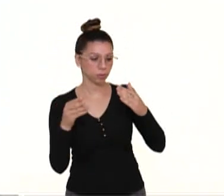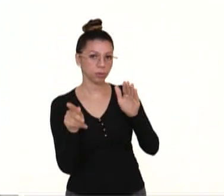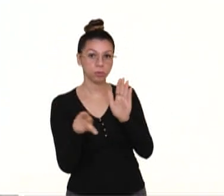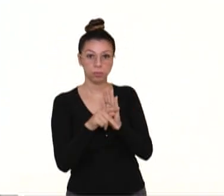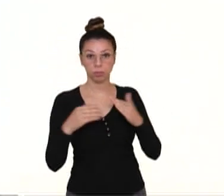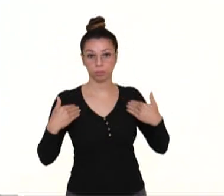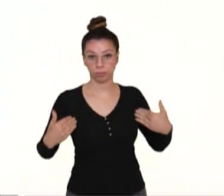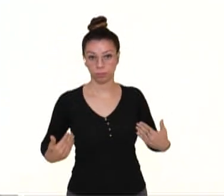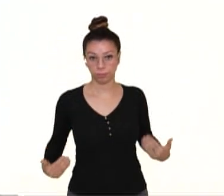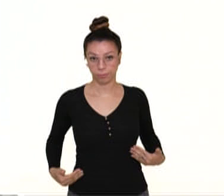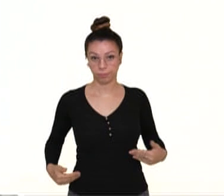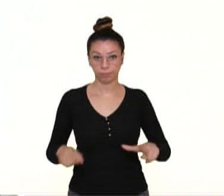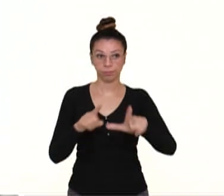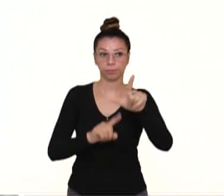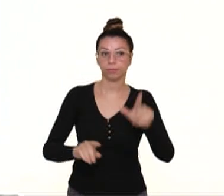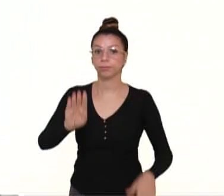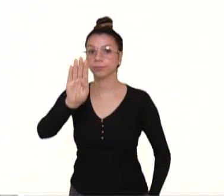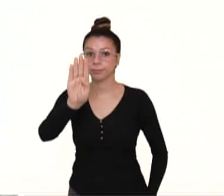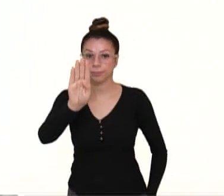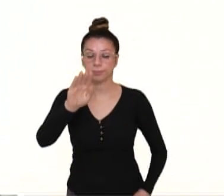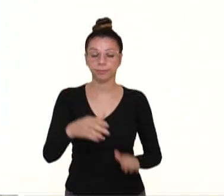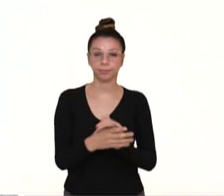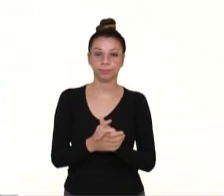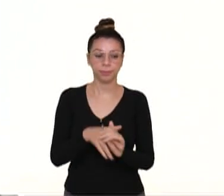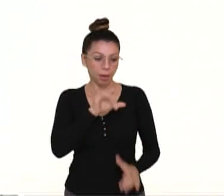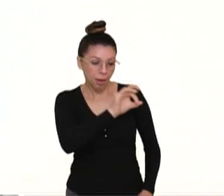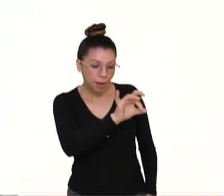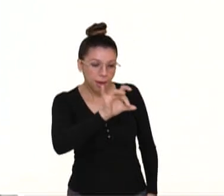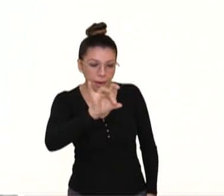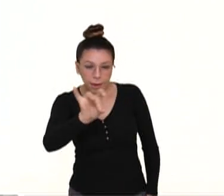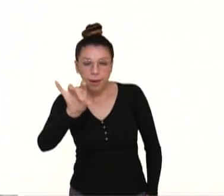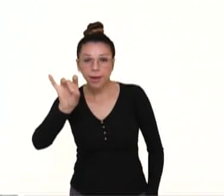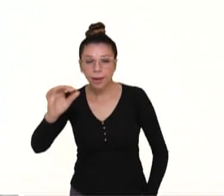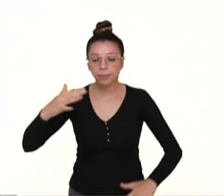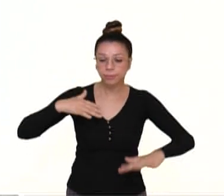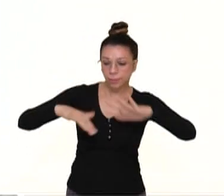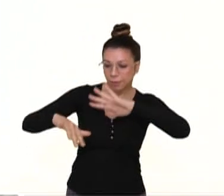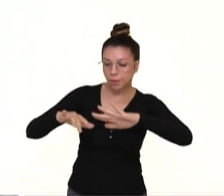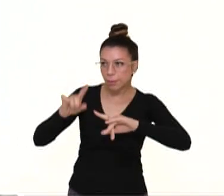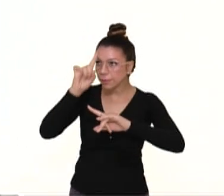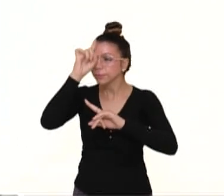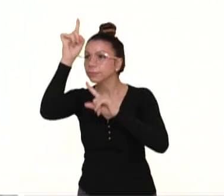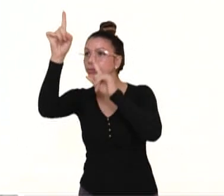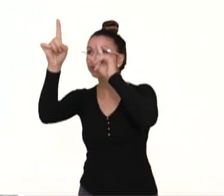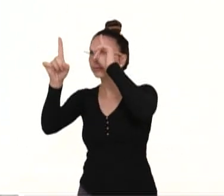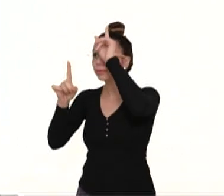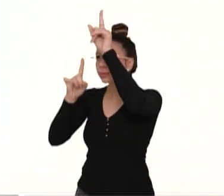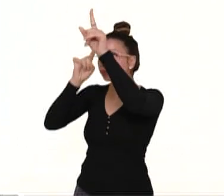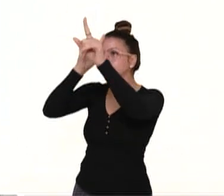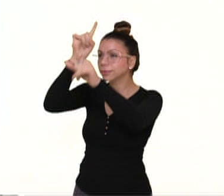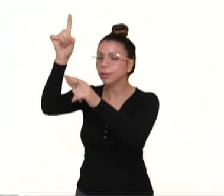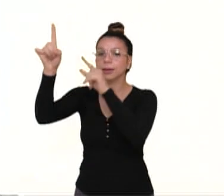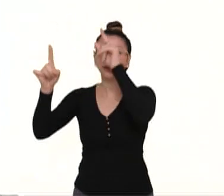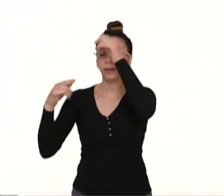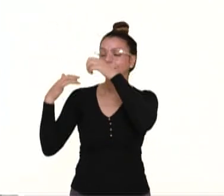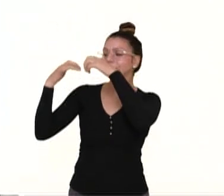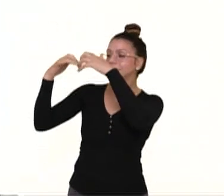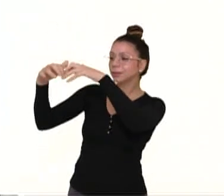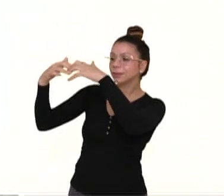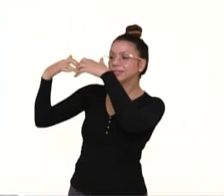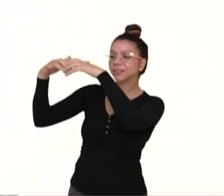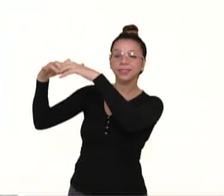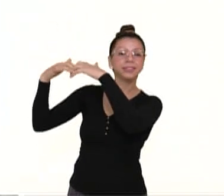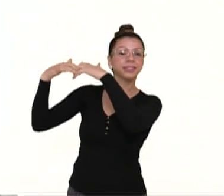corpo. Ou alternativa B, cada movimento é pensamento, uma vez que pensar pode ser considerada uma ação